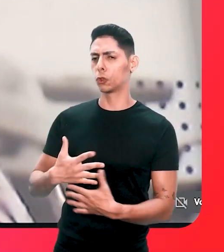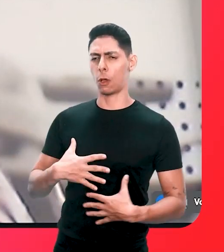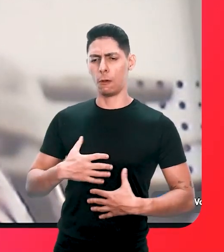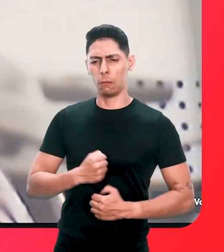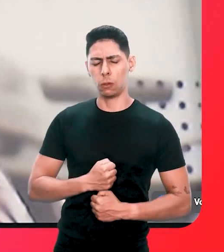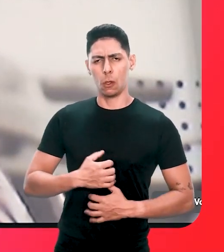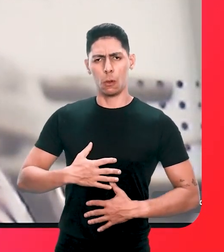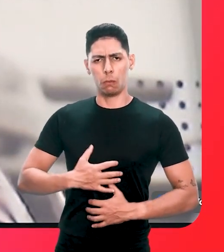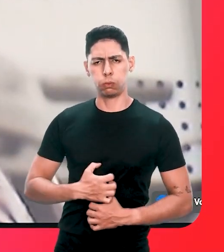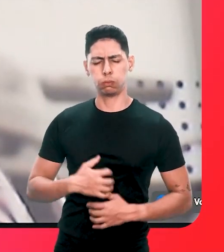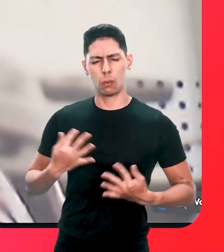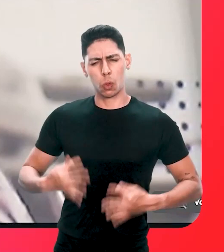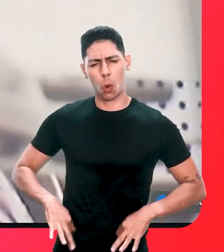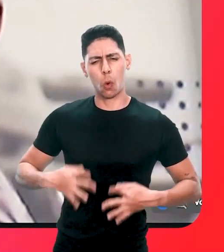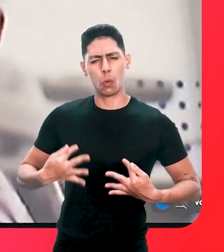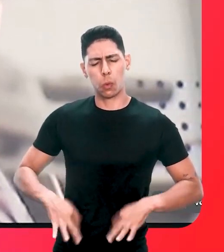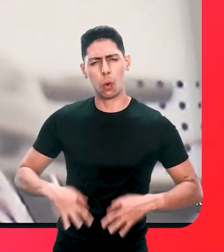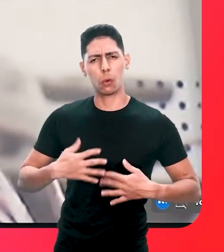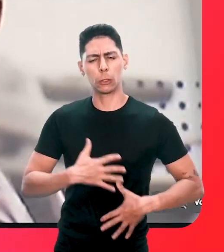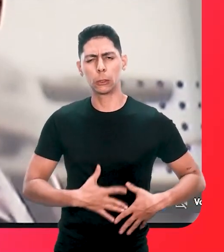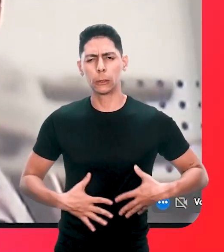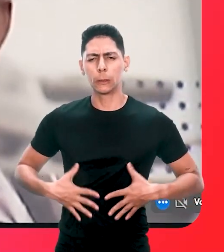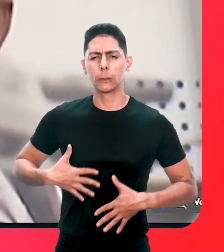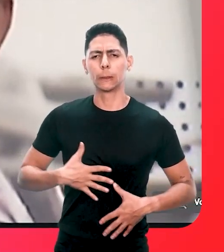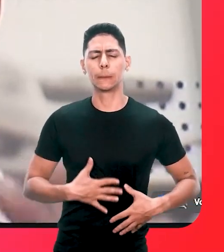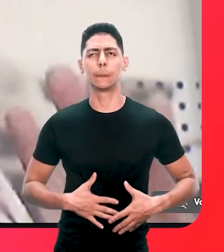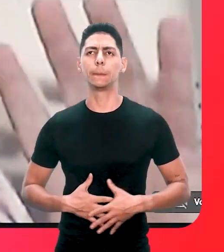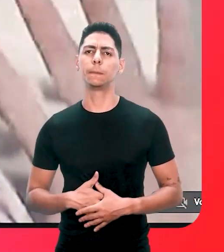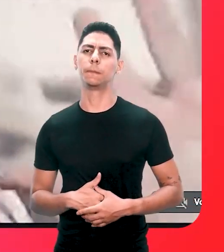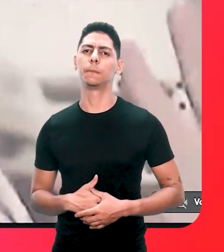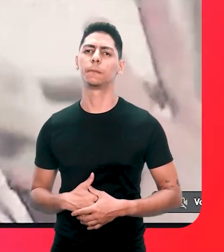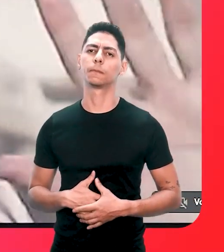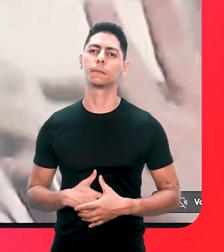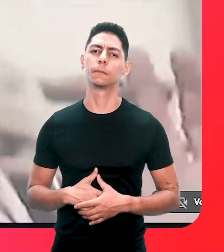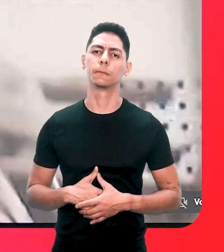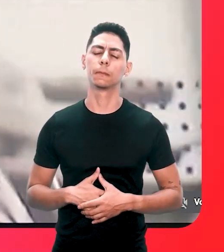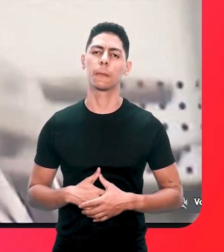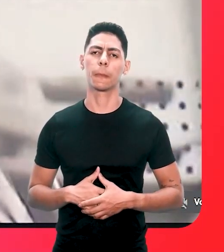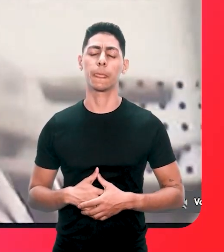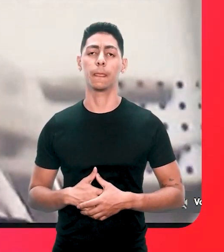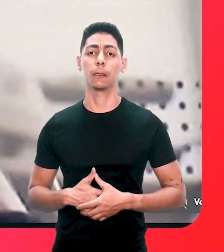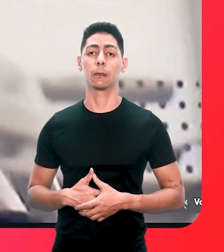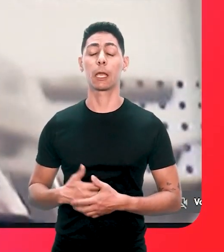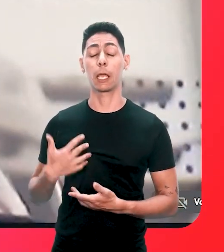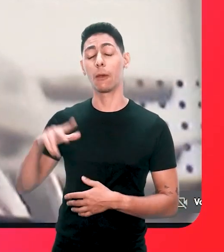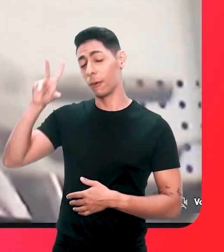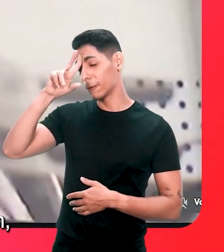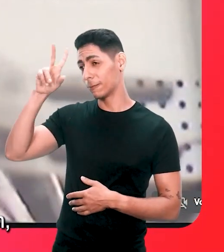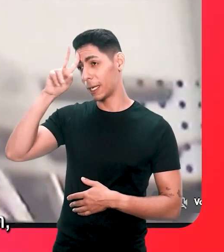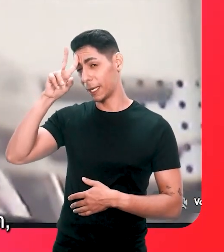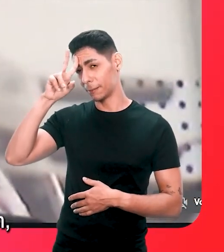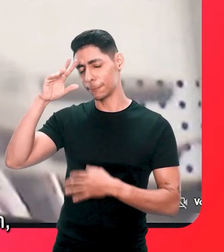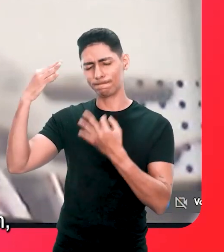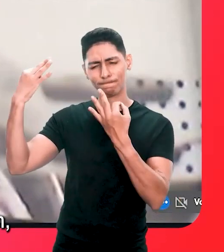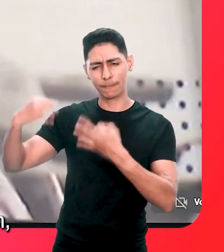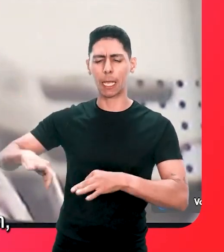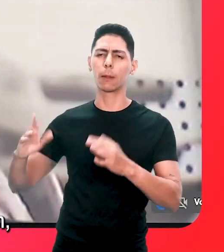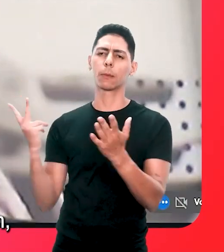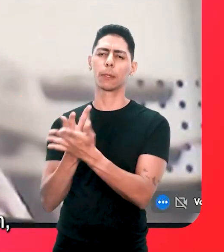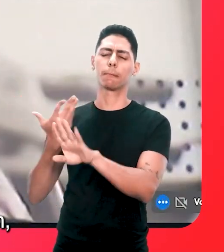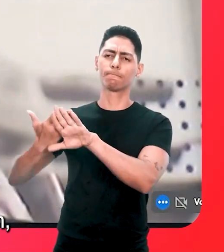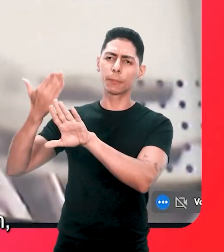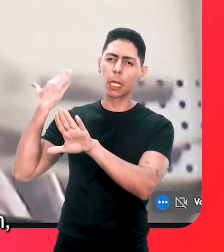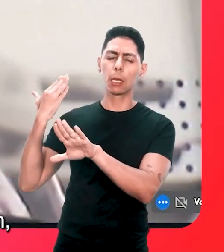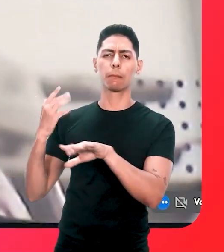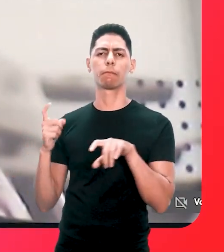e aquela coisa. E, cara, esse filme está claro na minha mente, assim, o médico